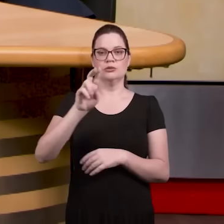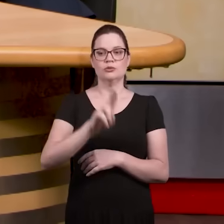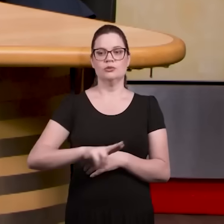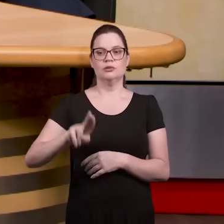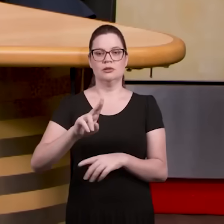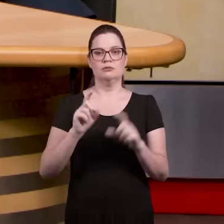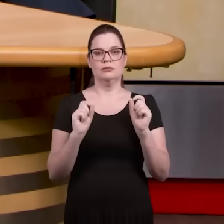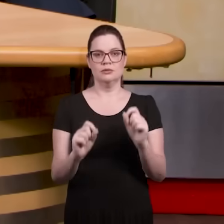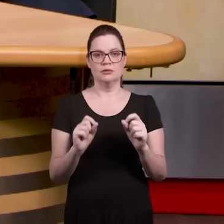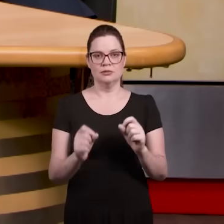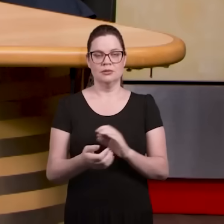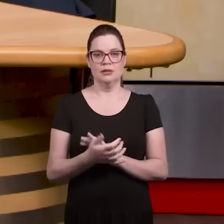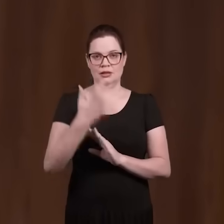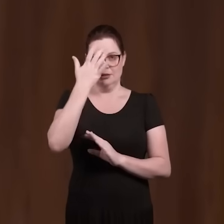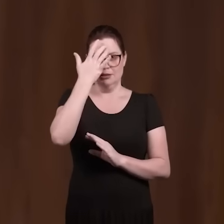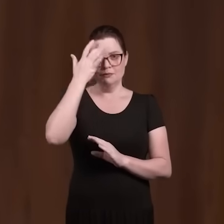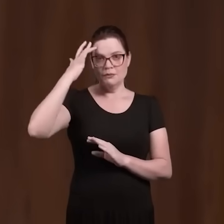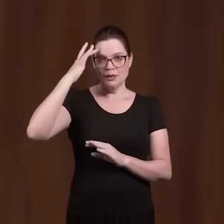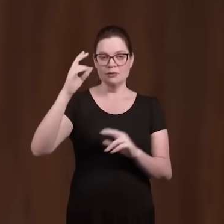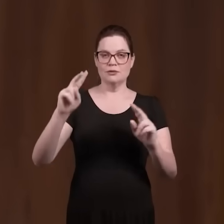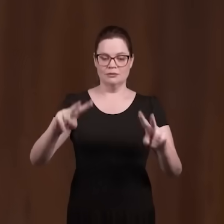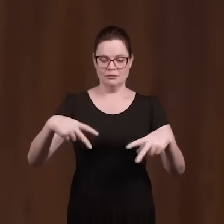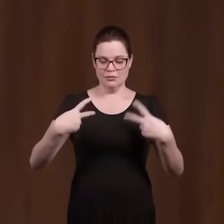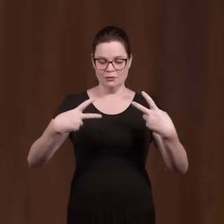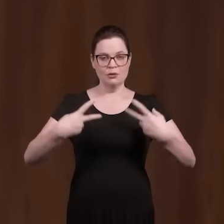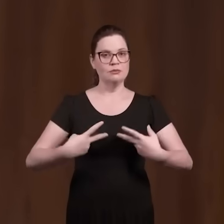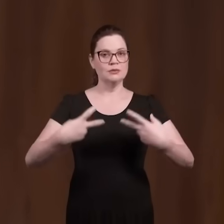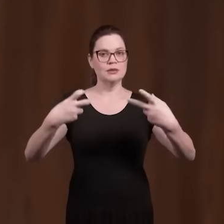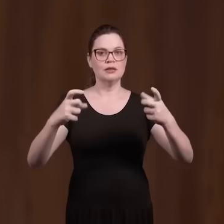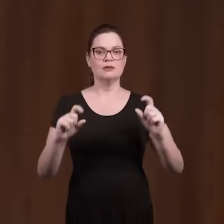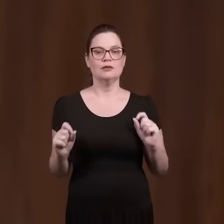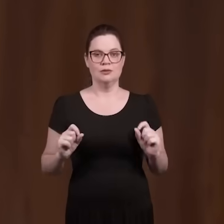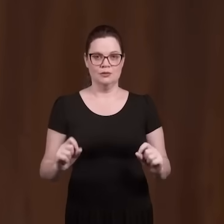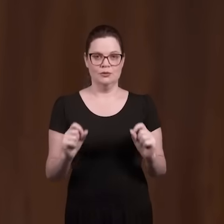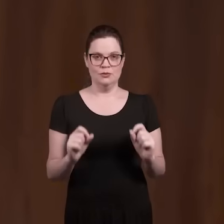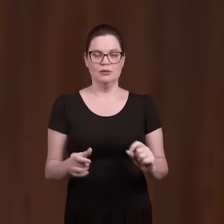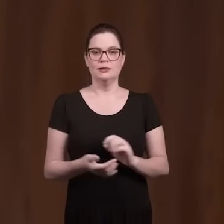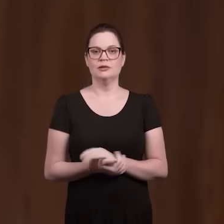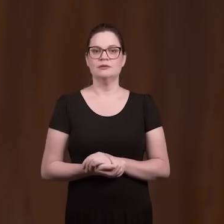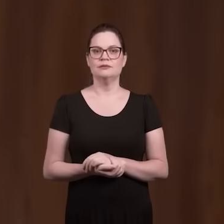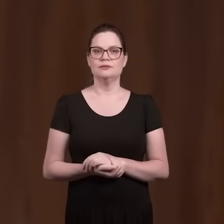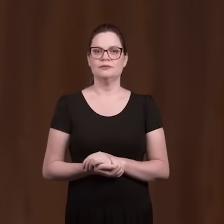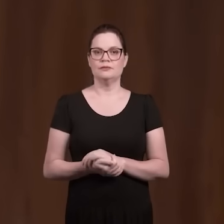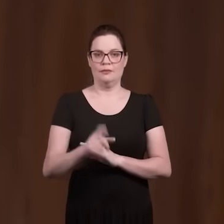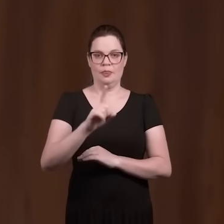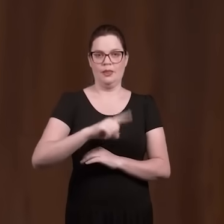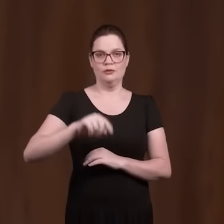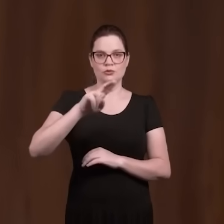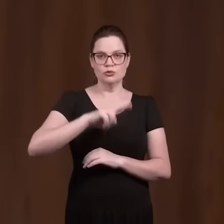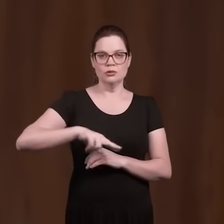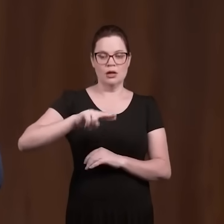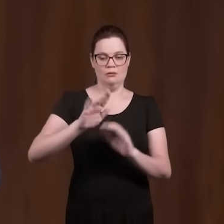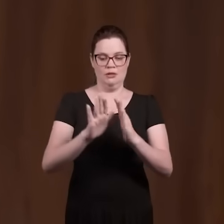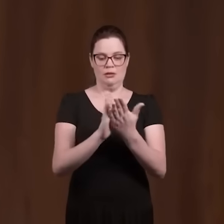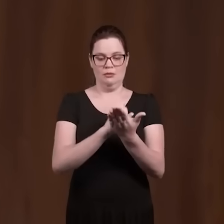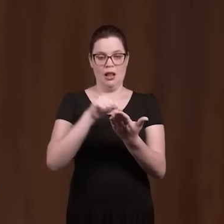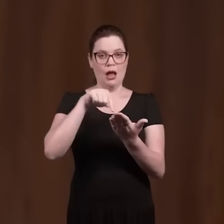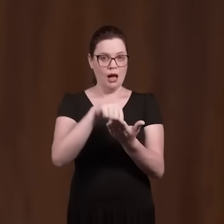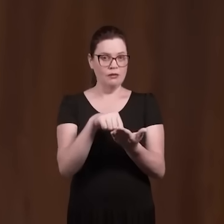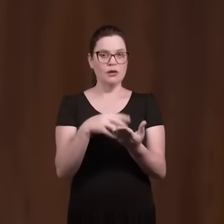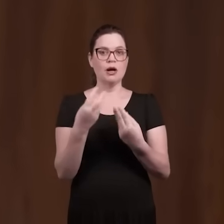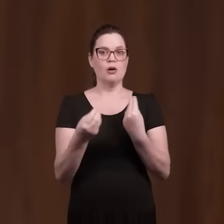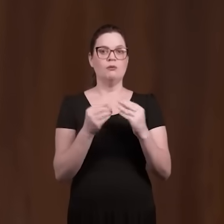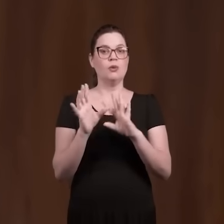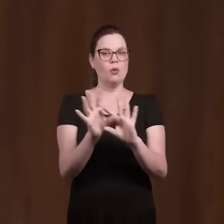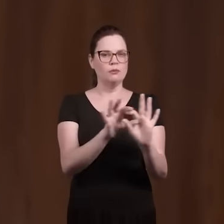usamos, os irmãos que estão observando, nós usamos a palavra no ambiente de